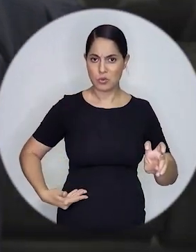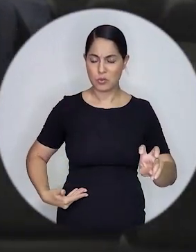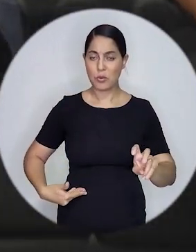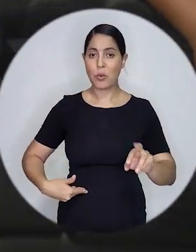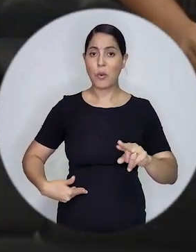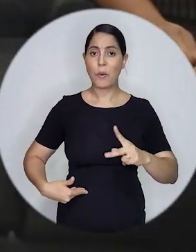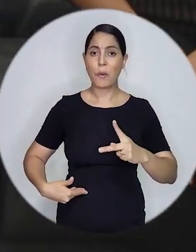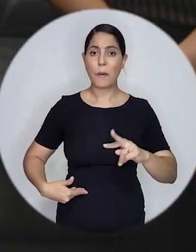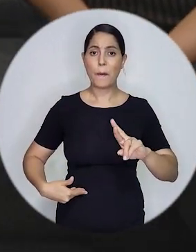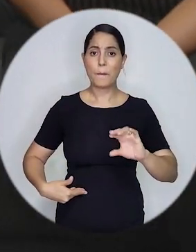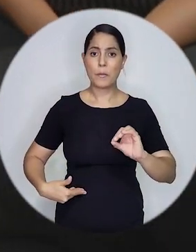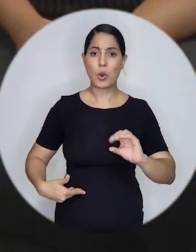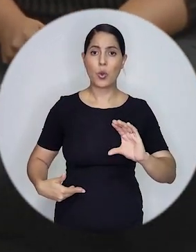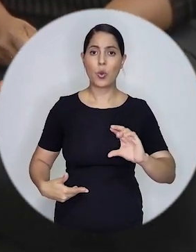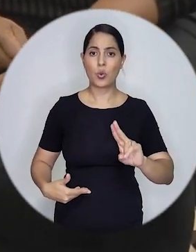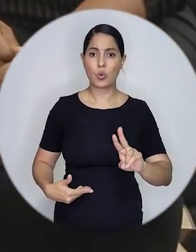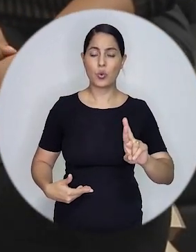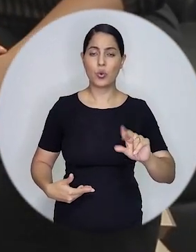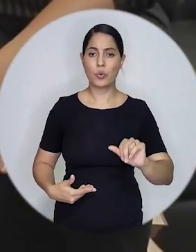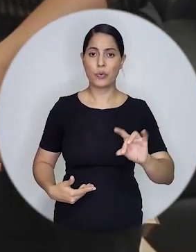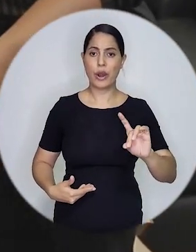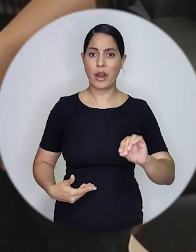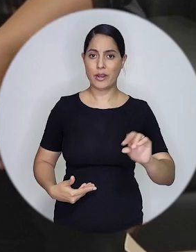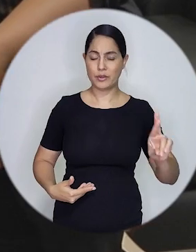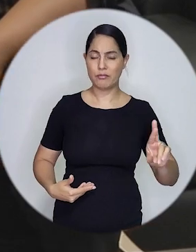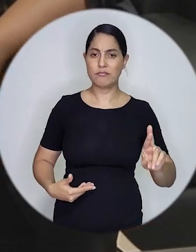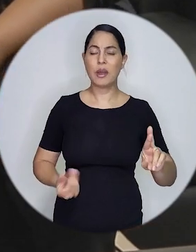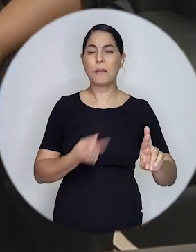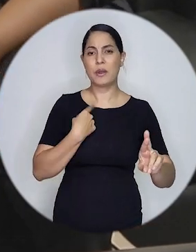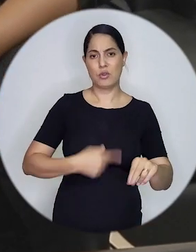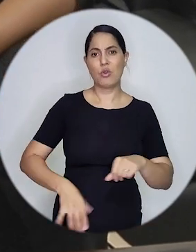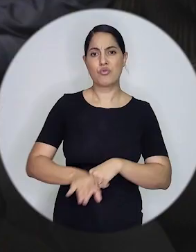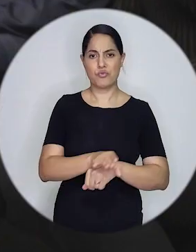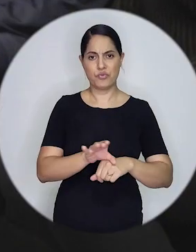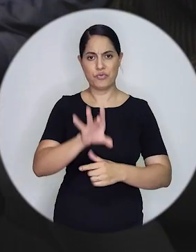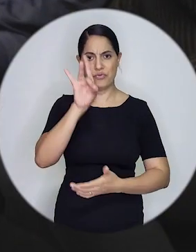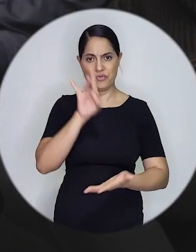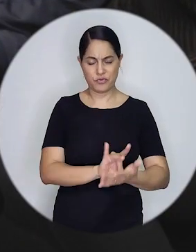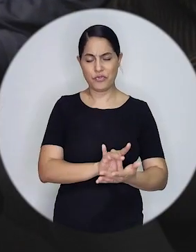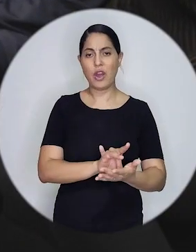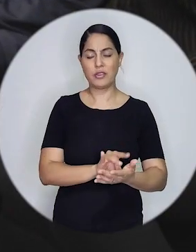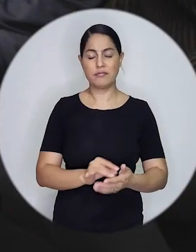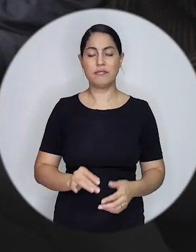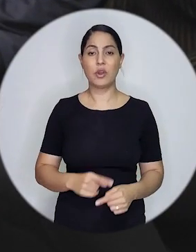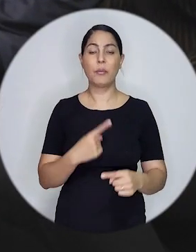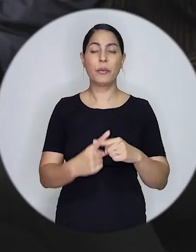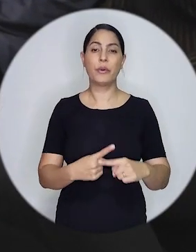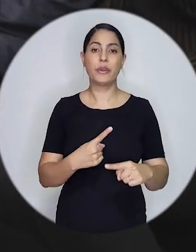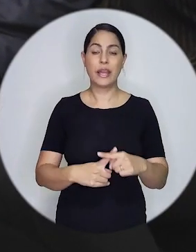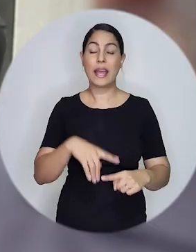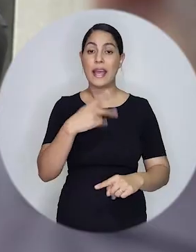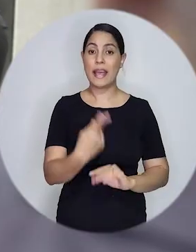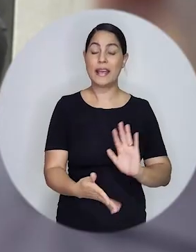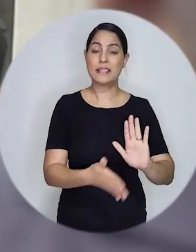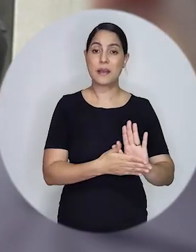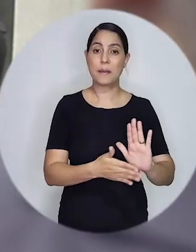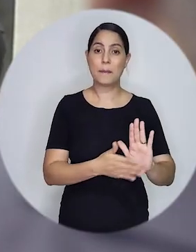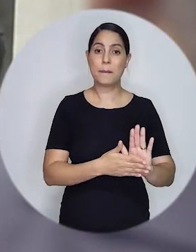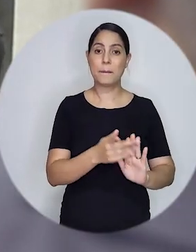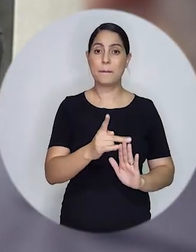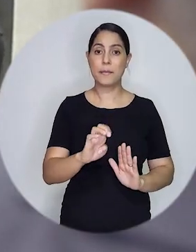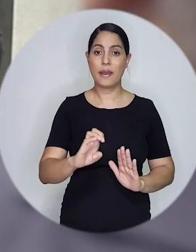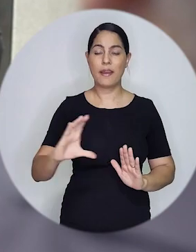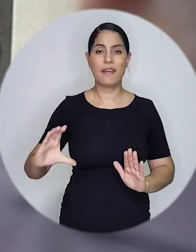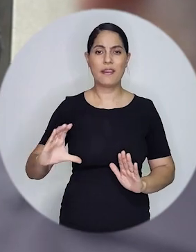dos procuradores e procuradoras nos municípios, principalmente no que diz respeito à constitucionalização da nossa carreira. Bom, a